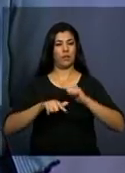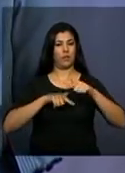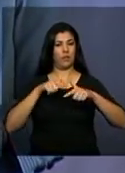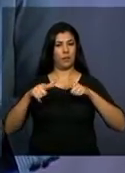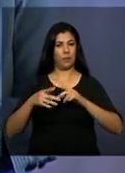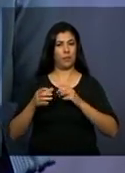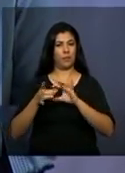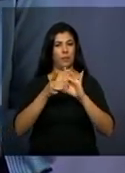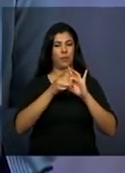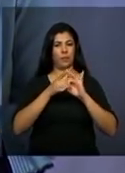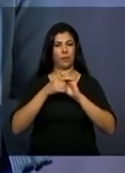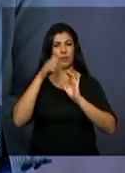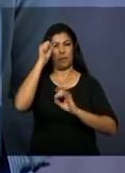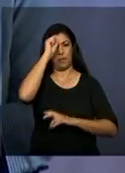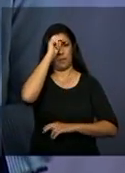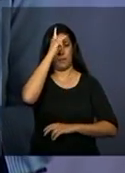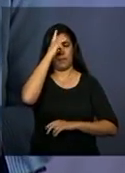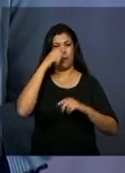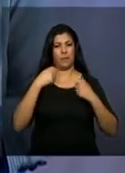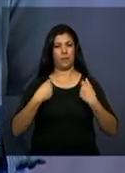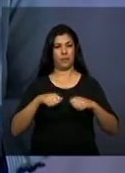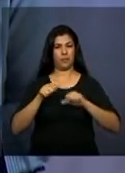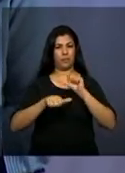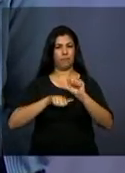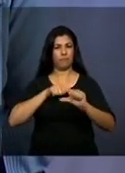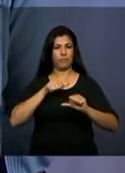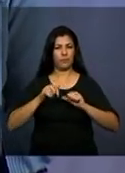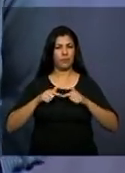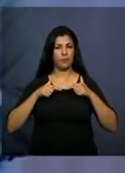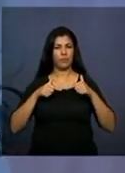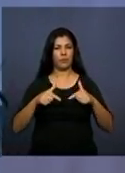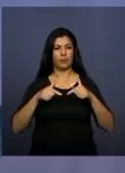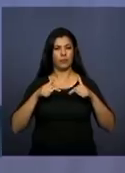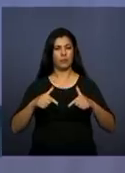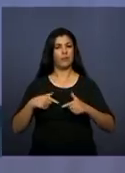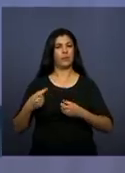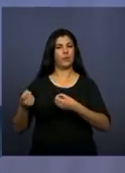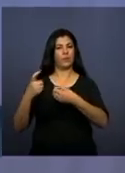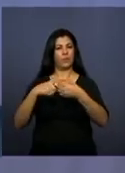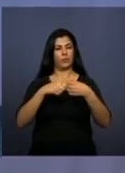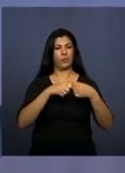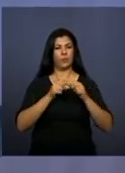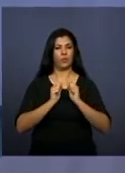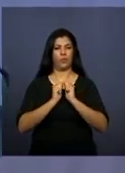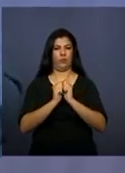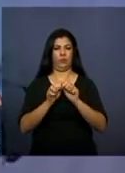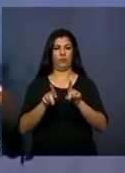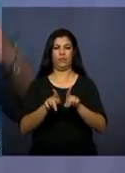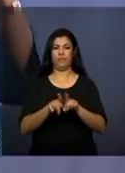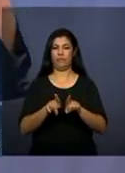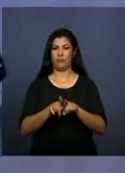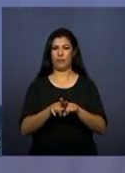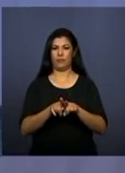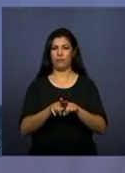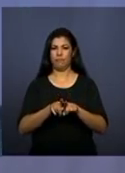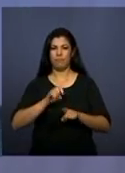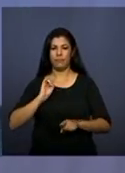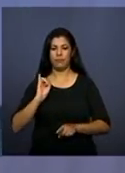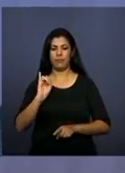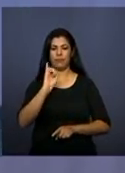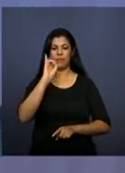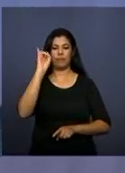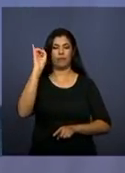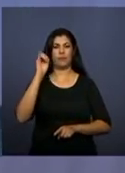prefeituras, nós temos de transformar cada vez mais em parceiras. É muito importante